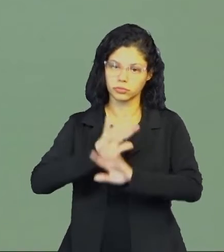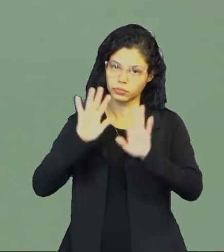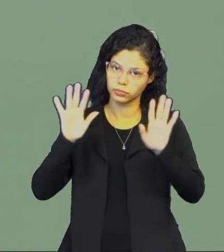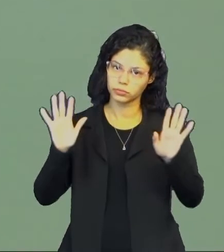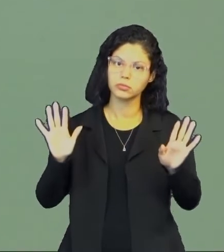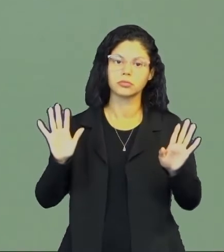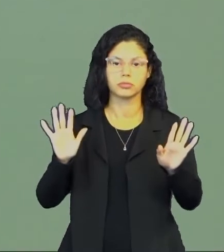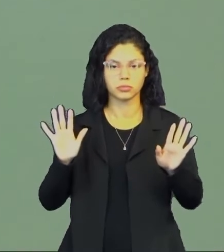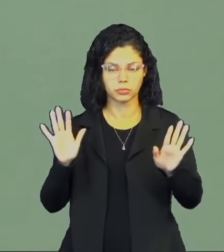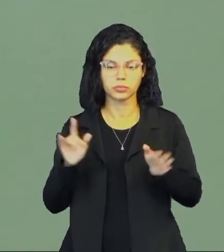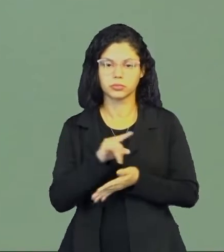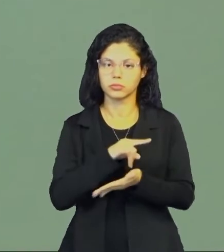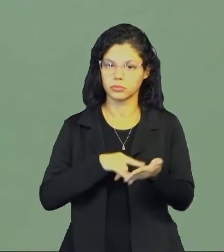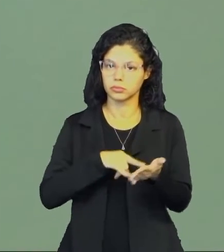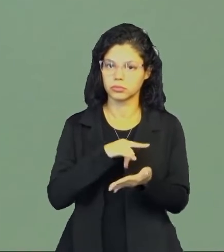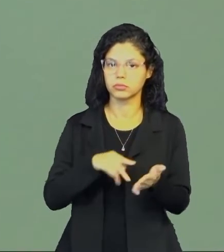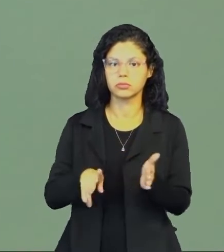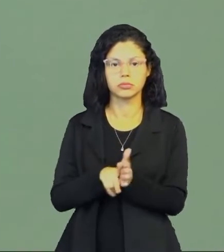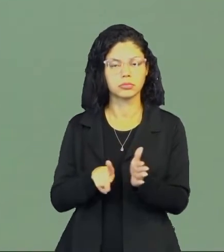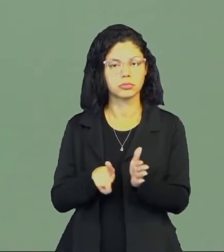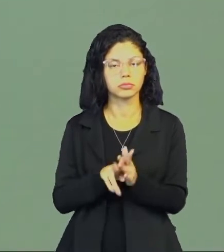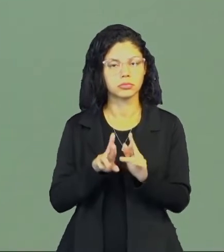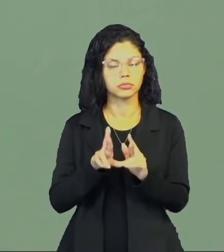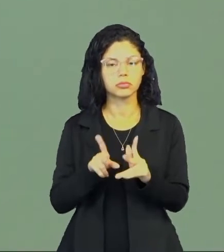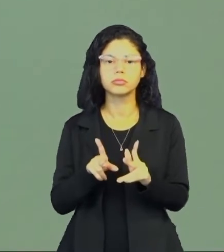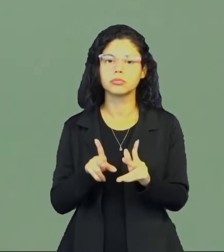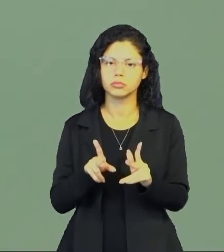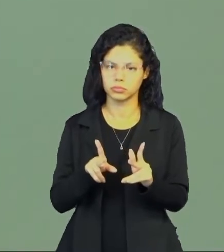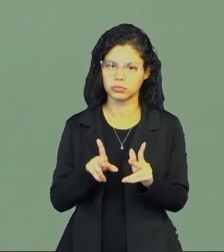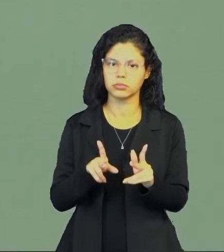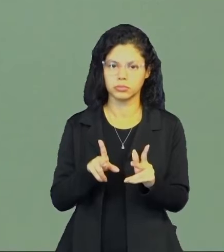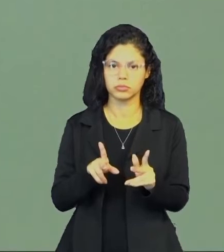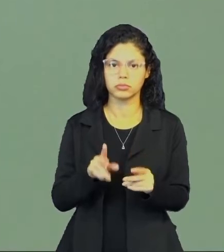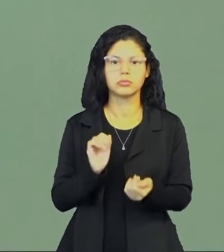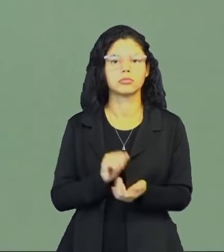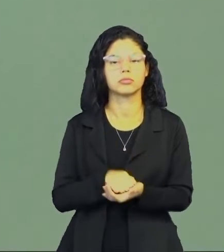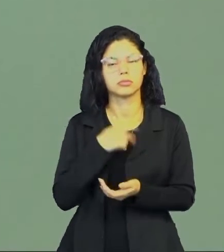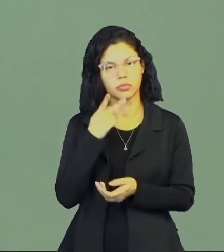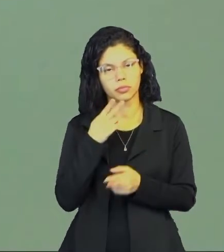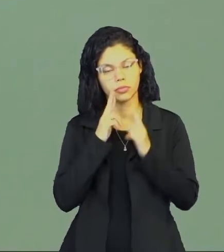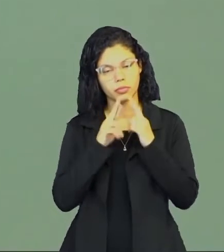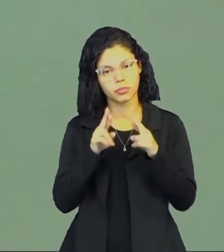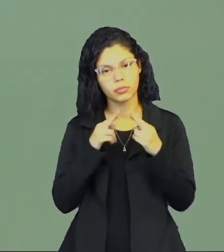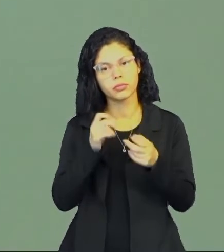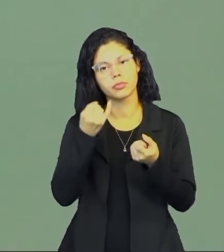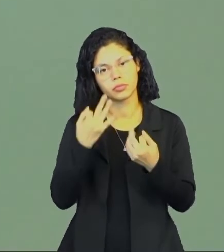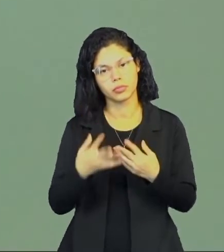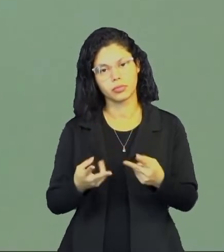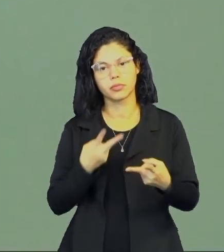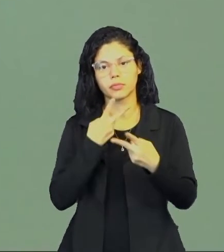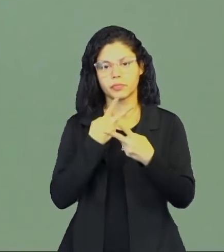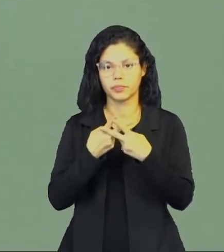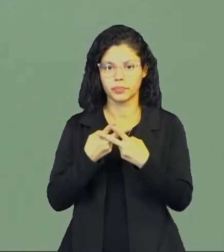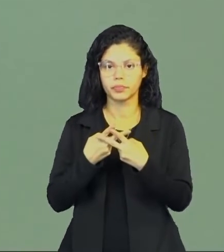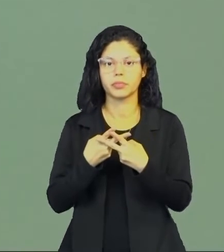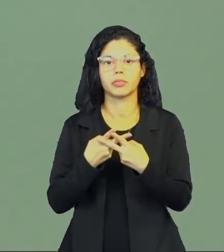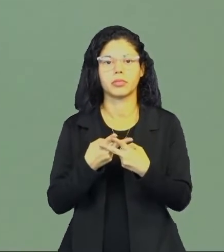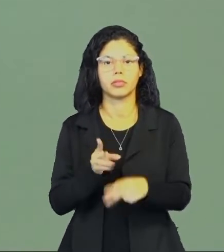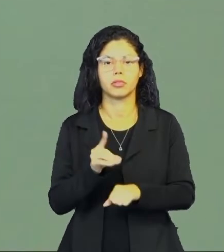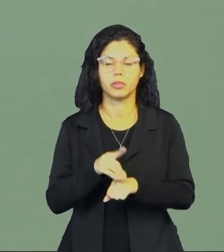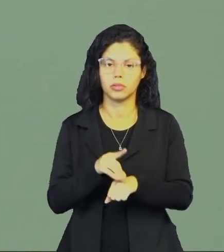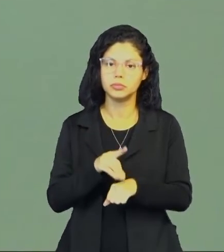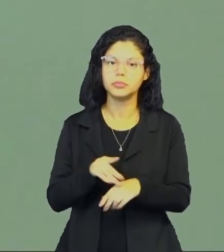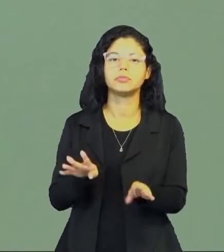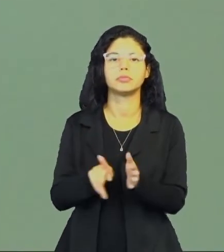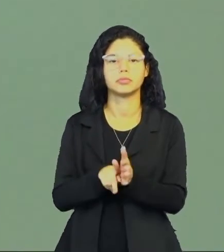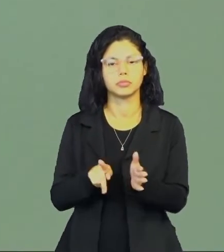né, que a documentação oficial vai ser muito distinta do que o relato de uma pessoa que foi presa, né, que foi torturada pela